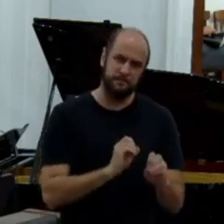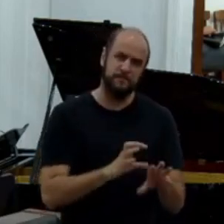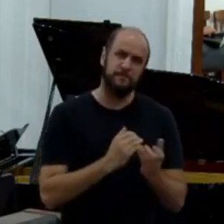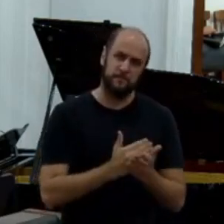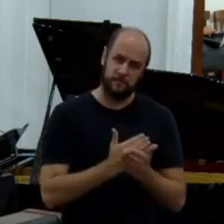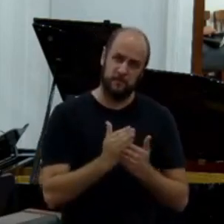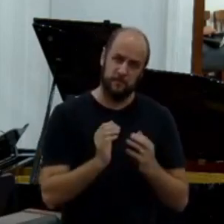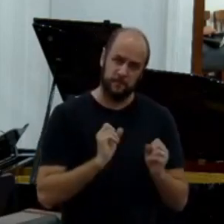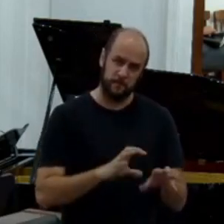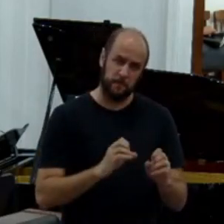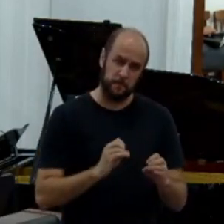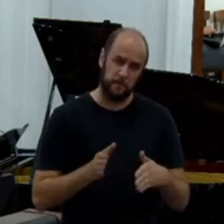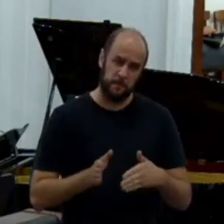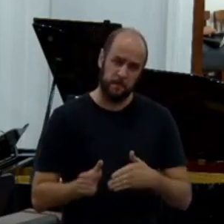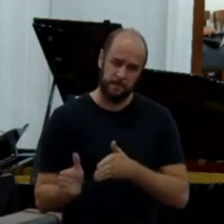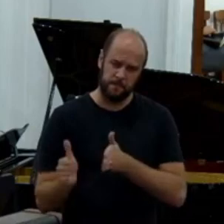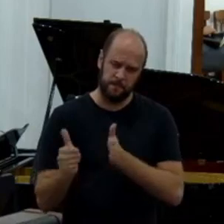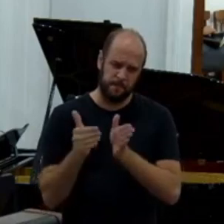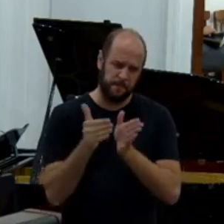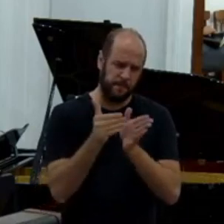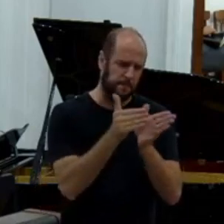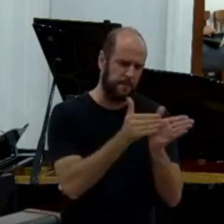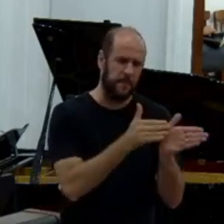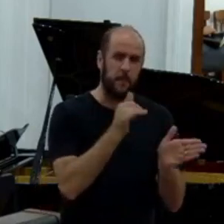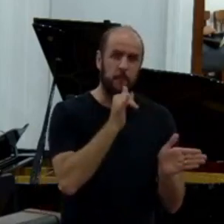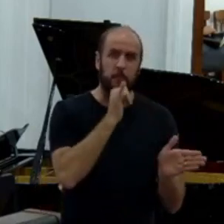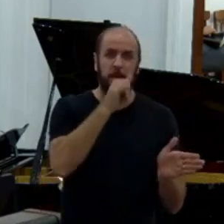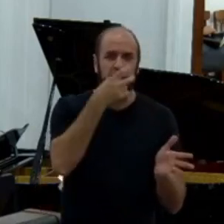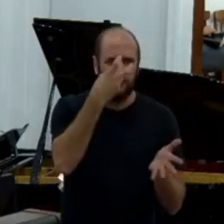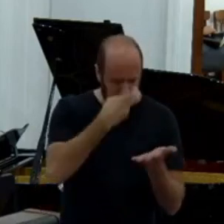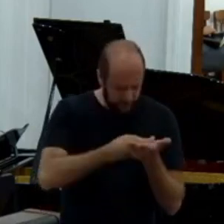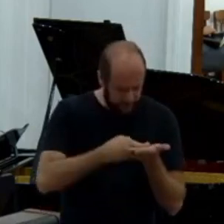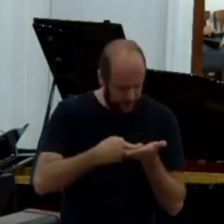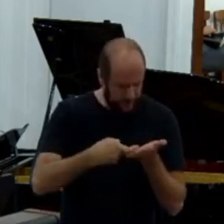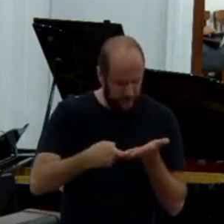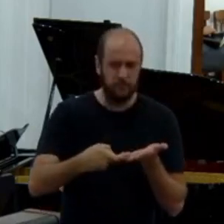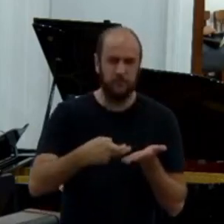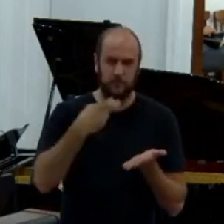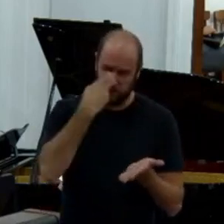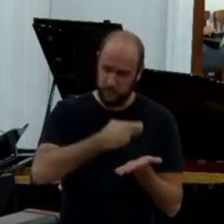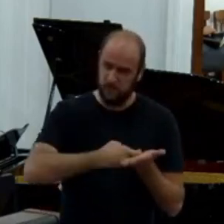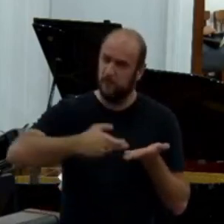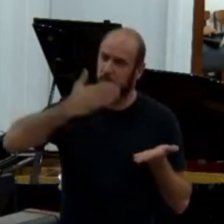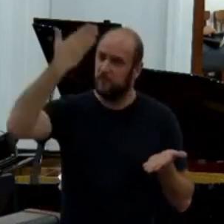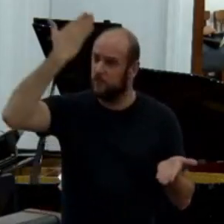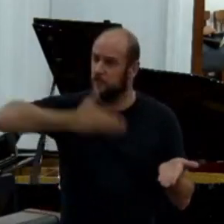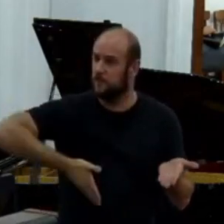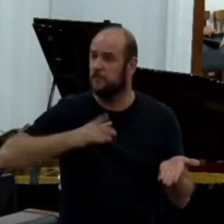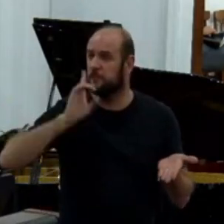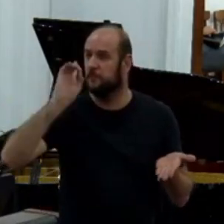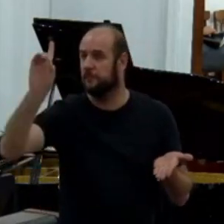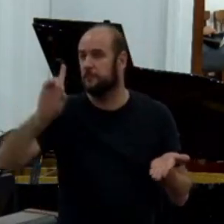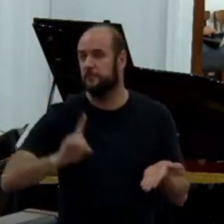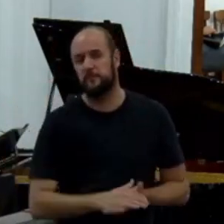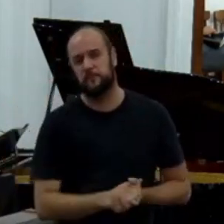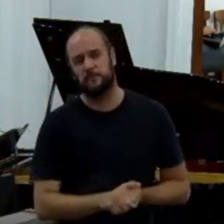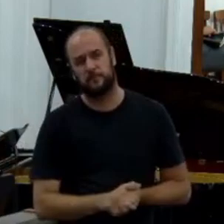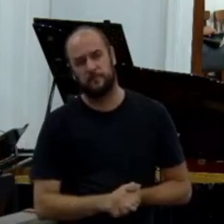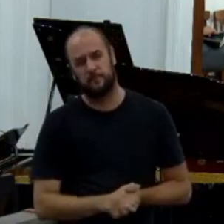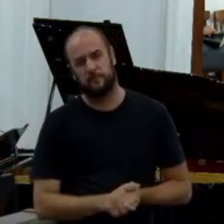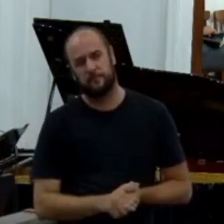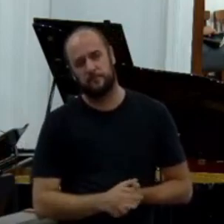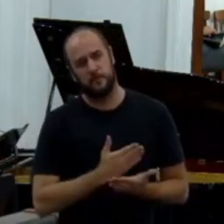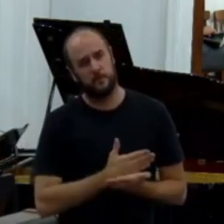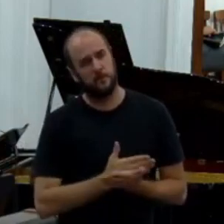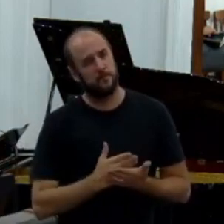ensinando-nos o caminho de volta, dizendo: humilhem-se. Humilhem-se diante de Deus. O